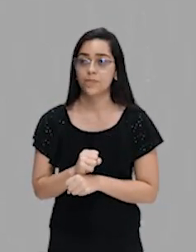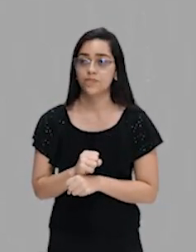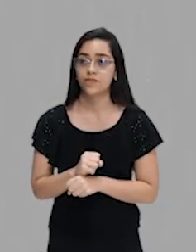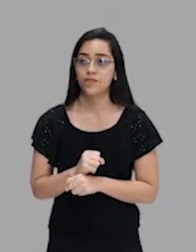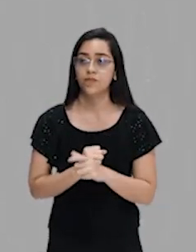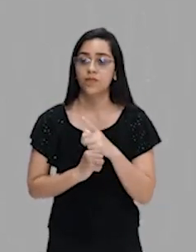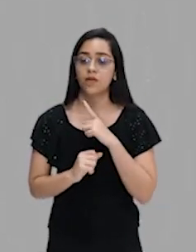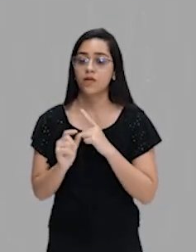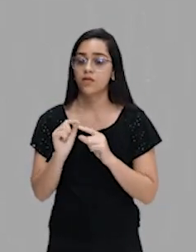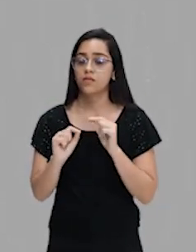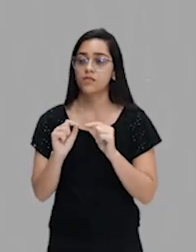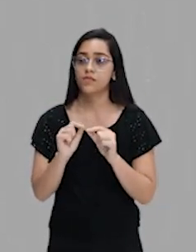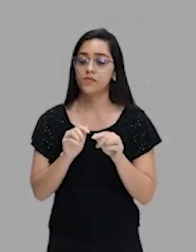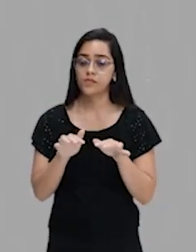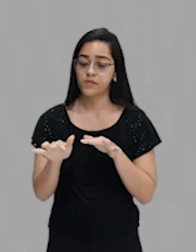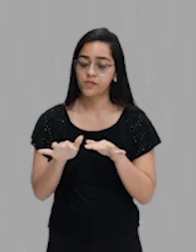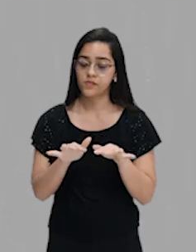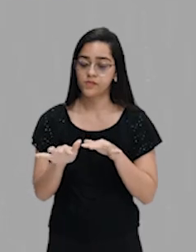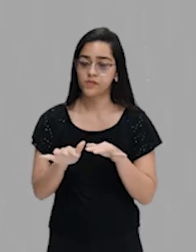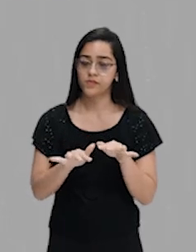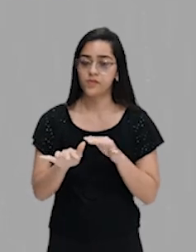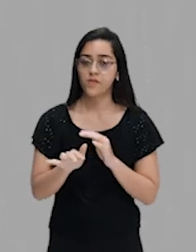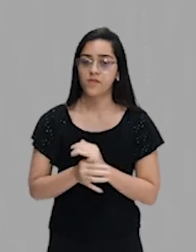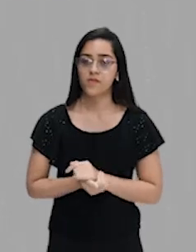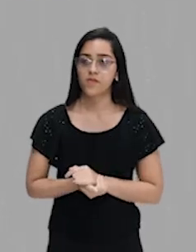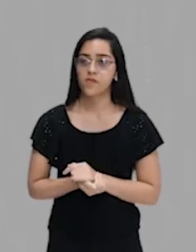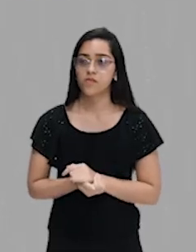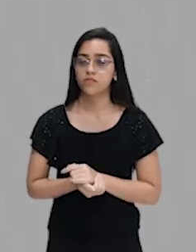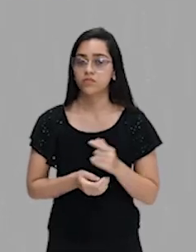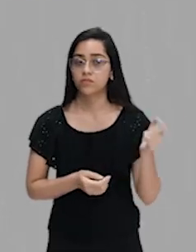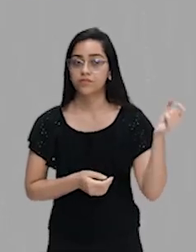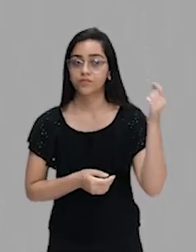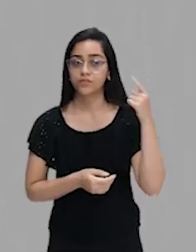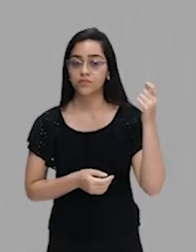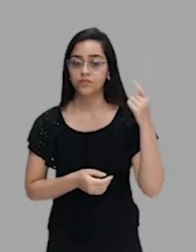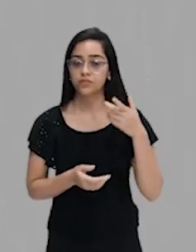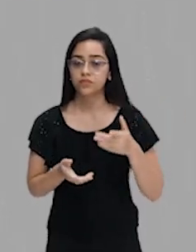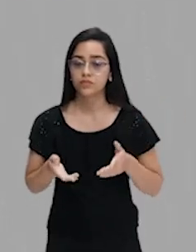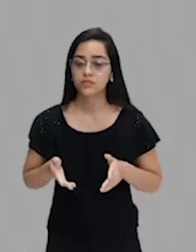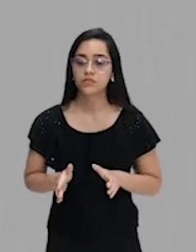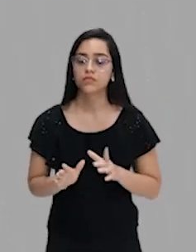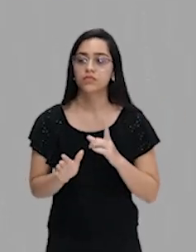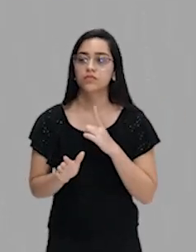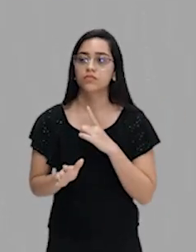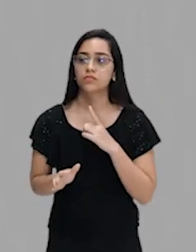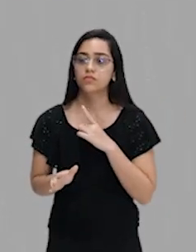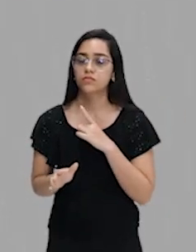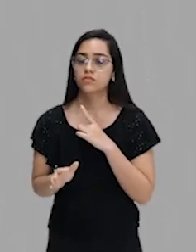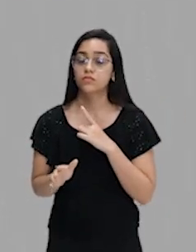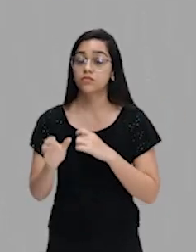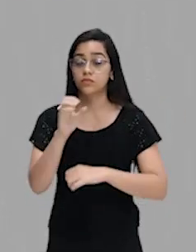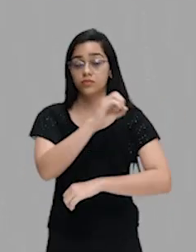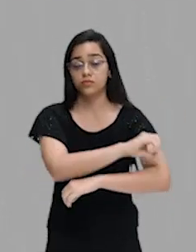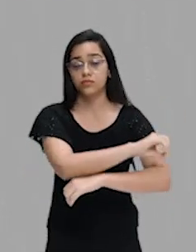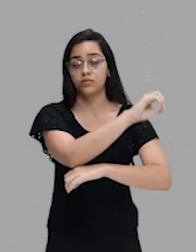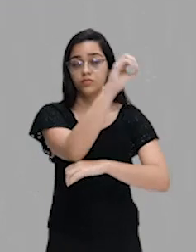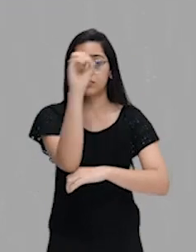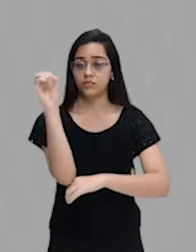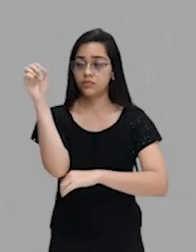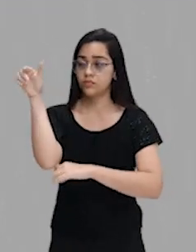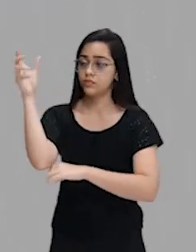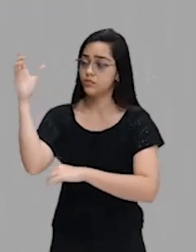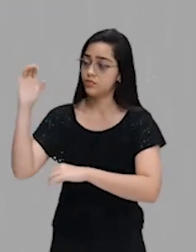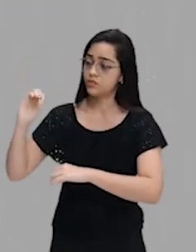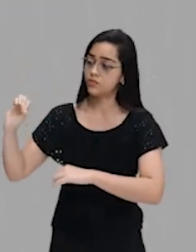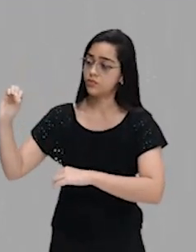ela vai fazer esse movimento, certo? Então o Sol ele nasce, né, no leste e se põe no oeste. Então